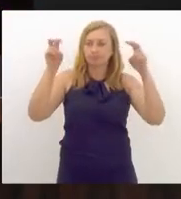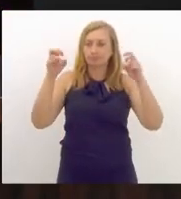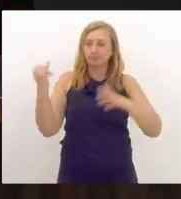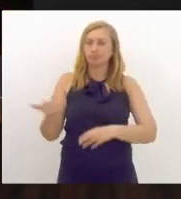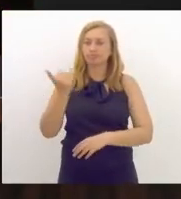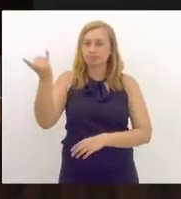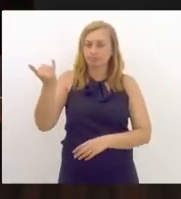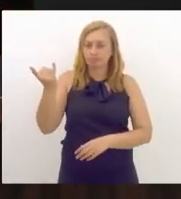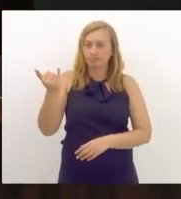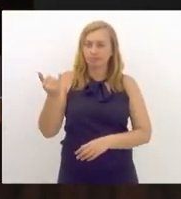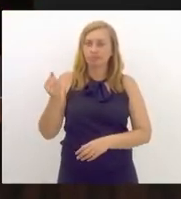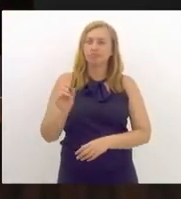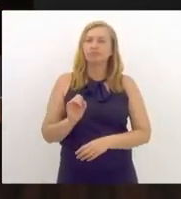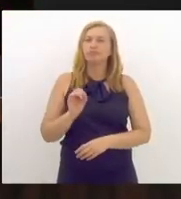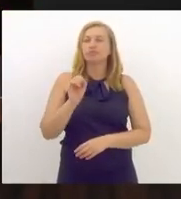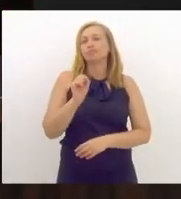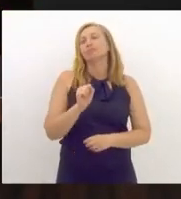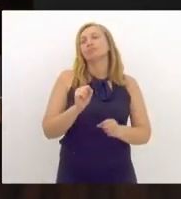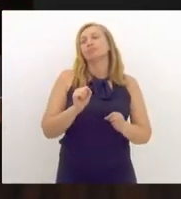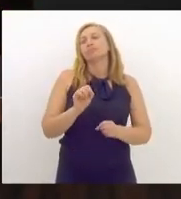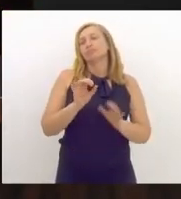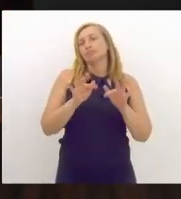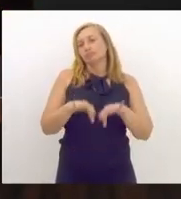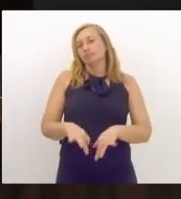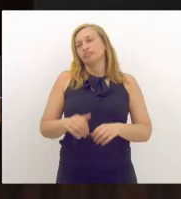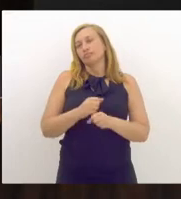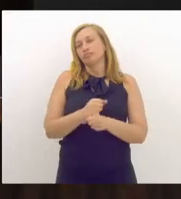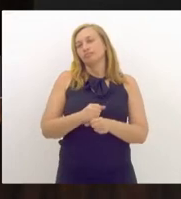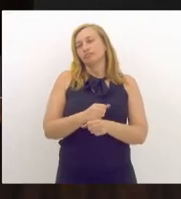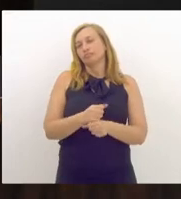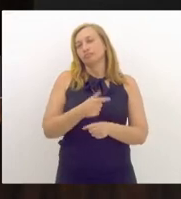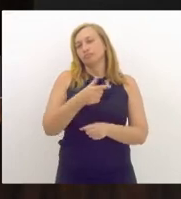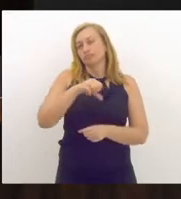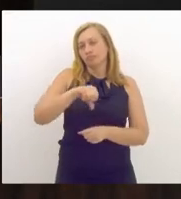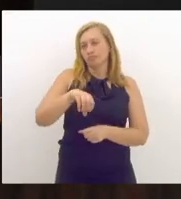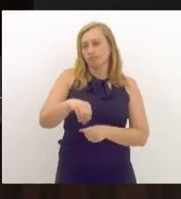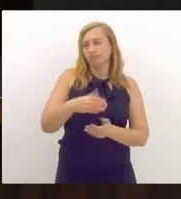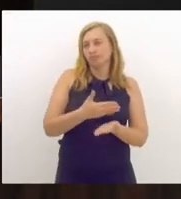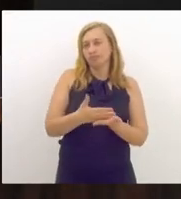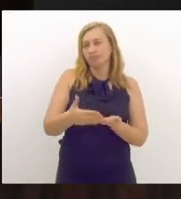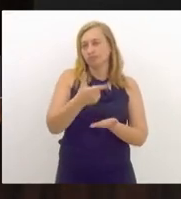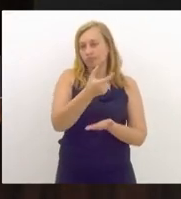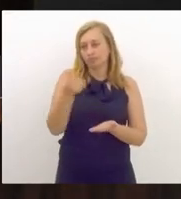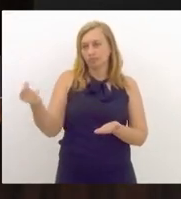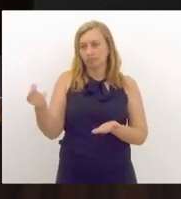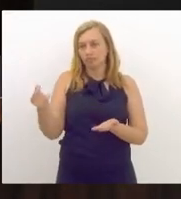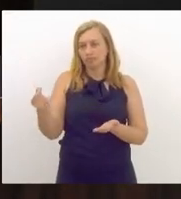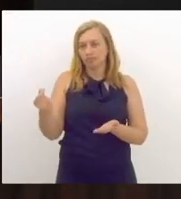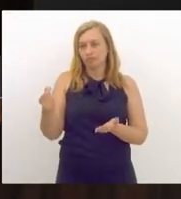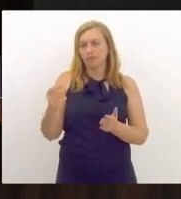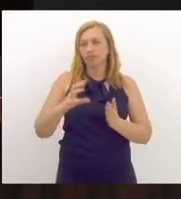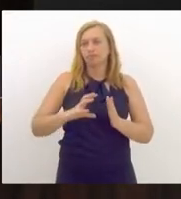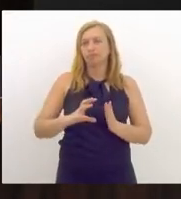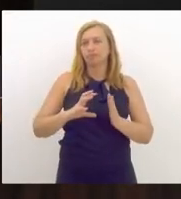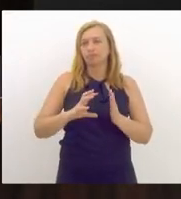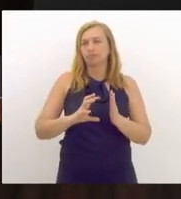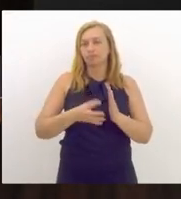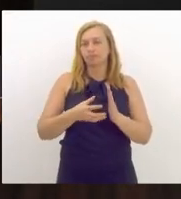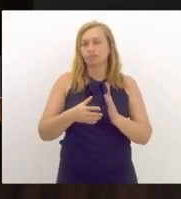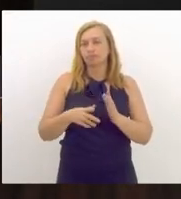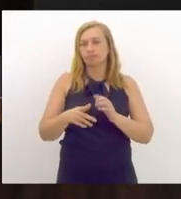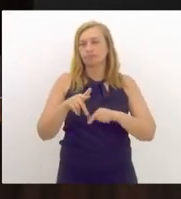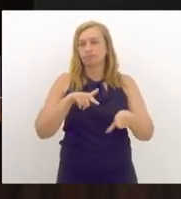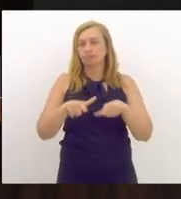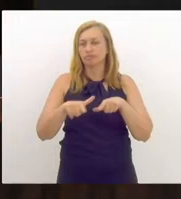no final da década de 90 no início dos anos 2000 com os governos do partido dos trabalhadores discutindo